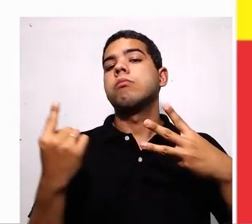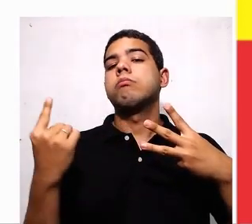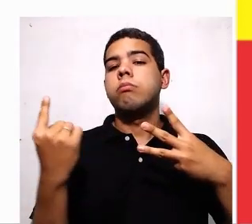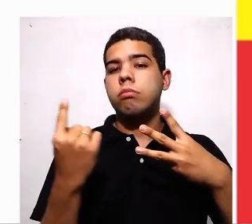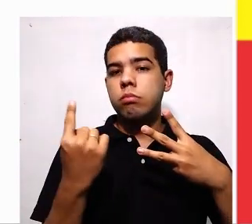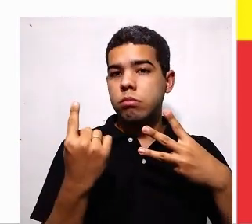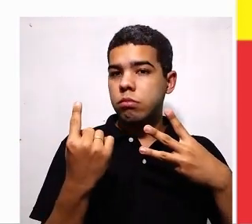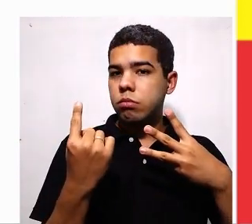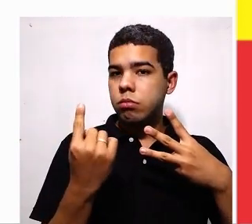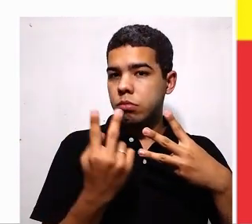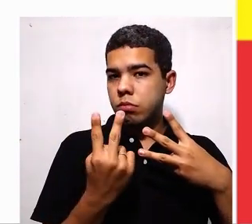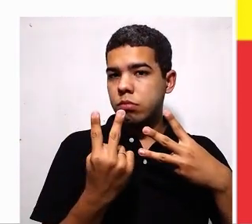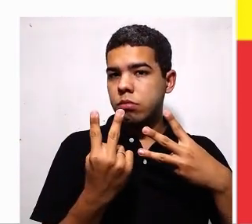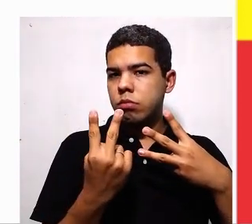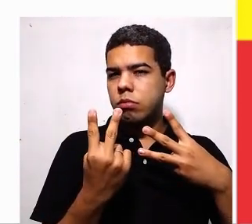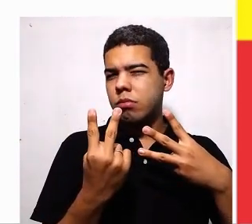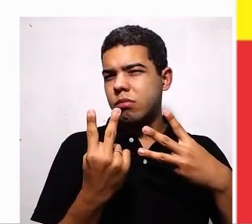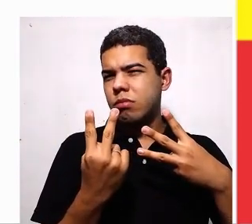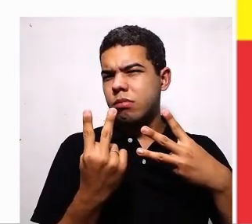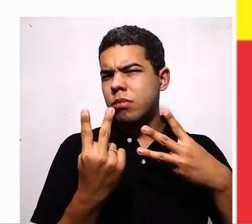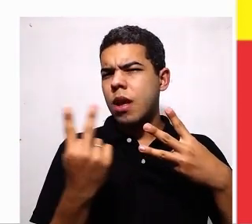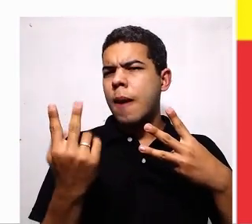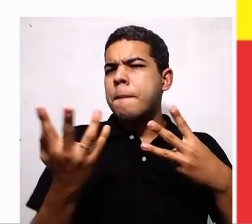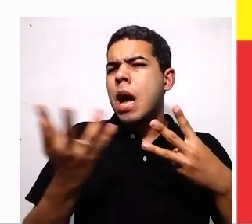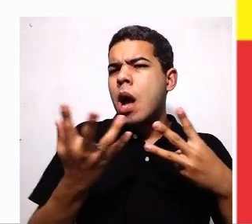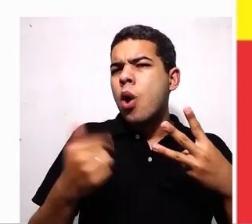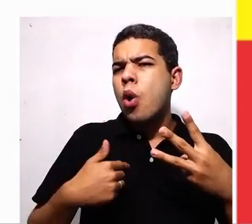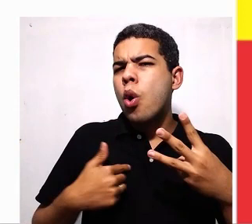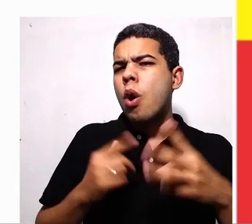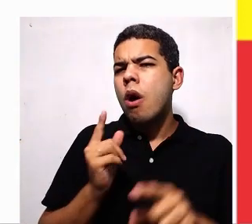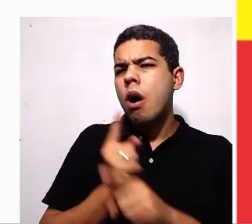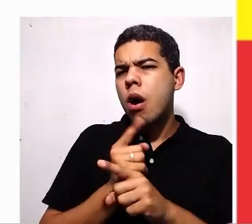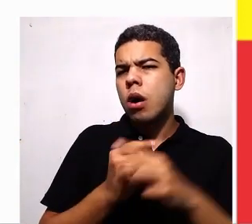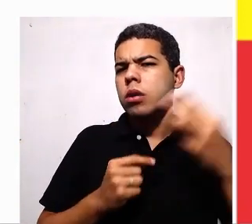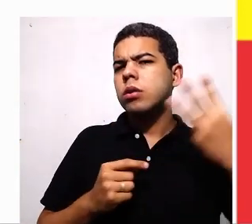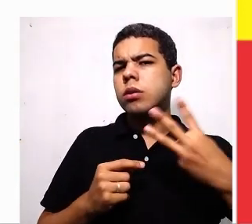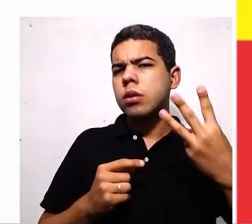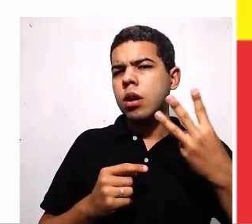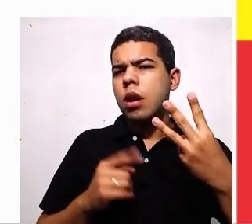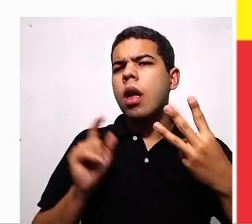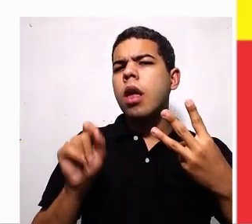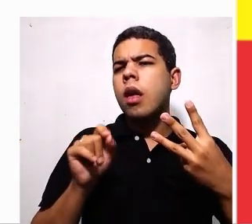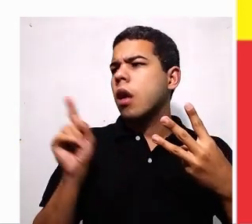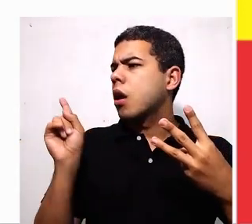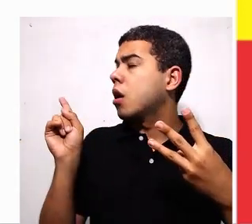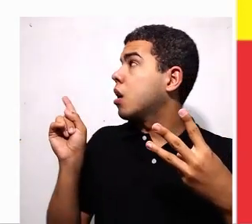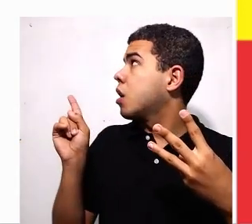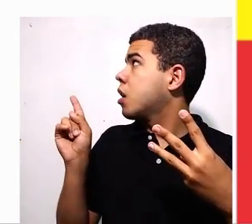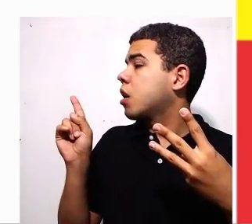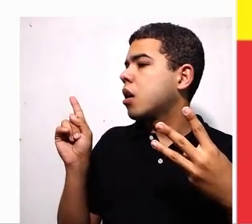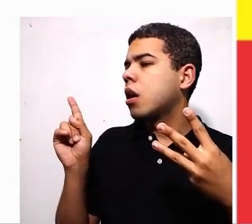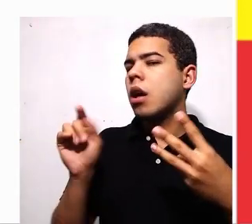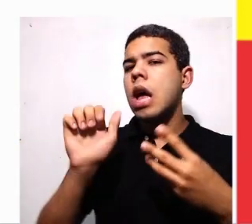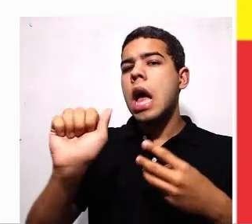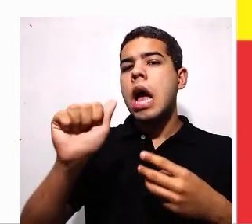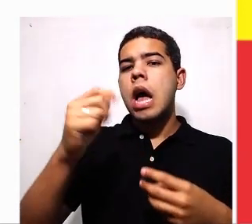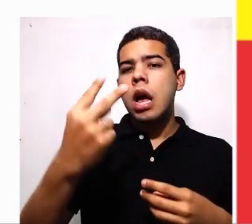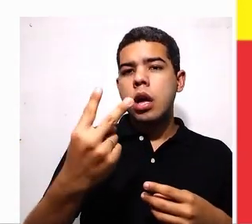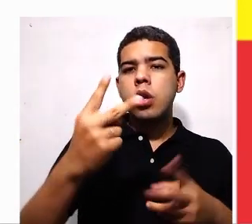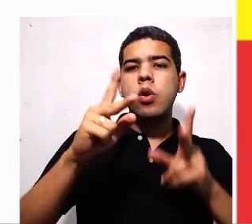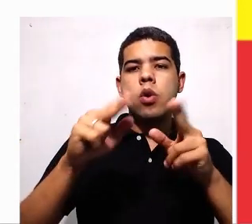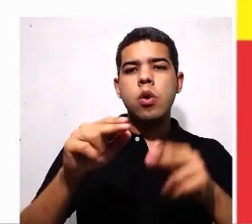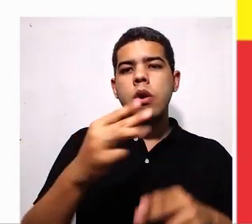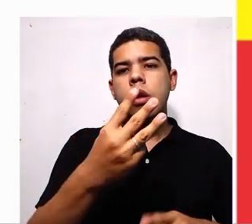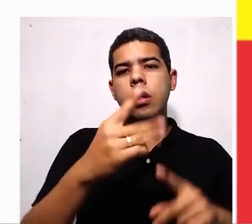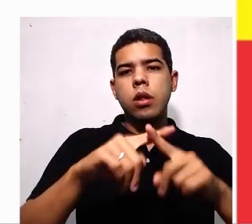vou considerar o número 2. Nesse caso, se eu quero achar a terceira posição, vai ser quem aí? A2 é igual a 3